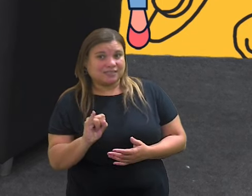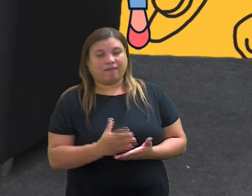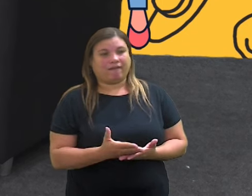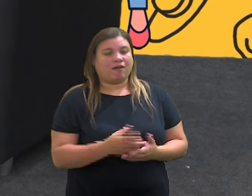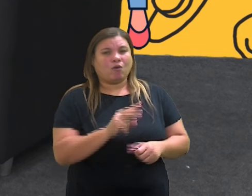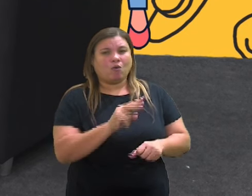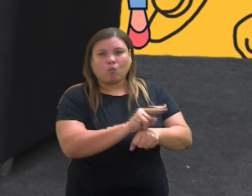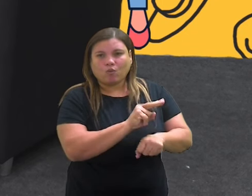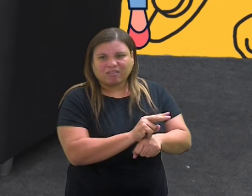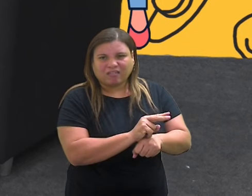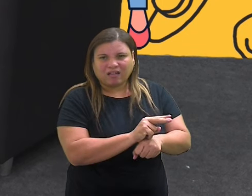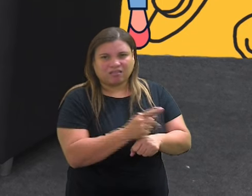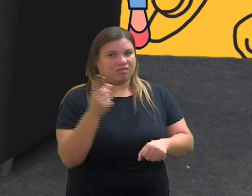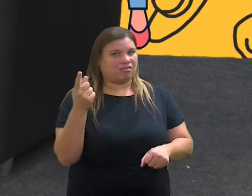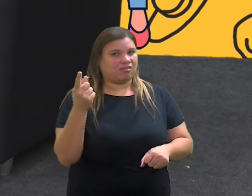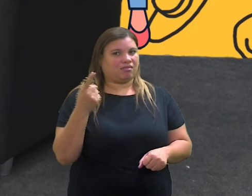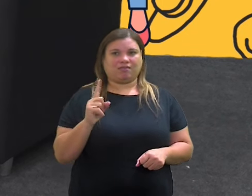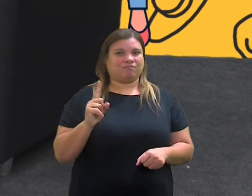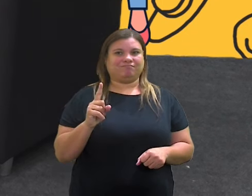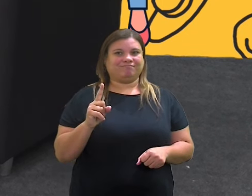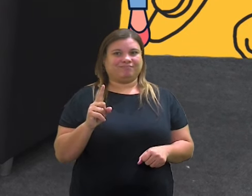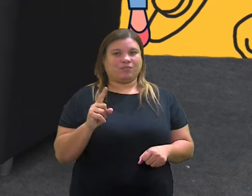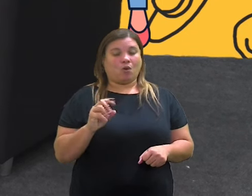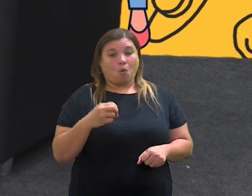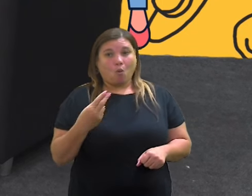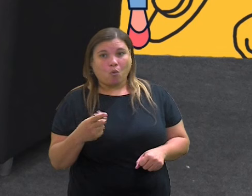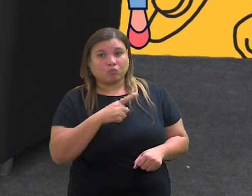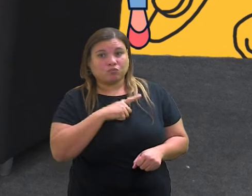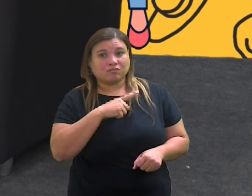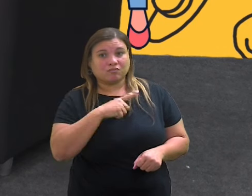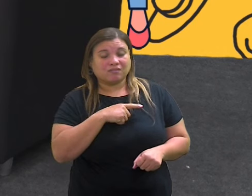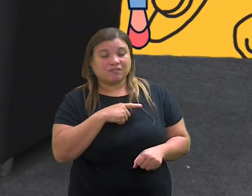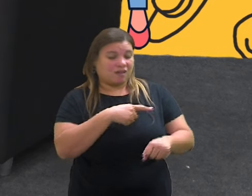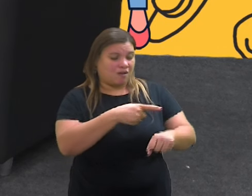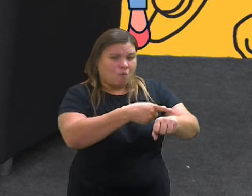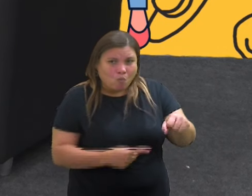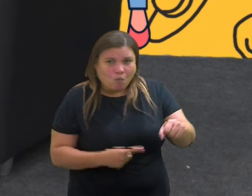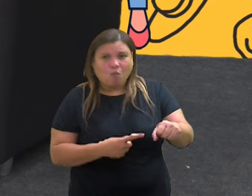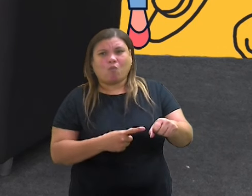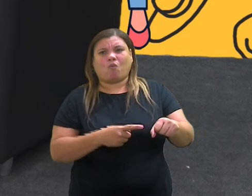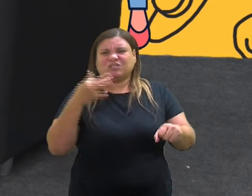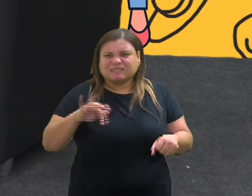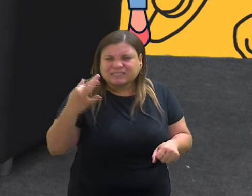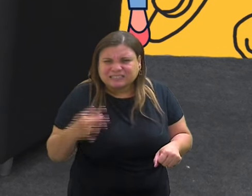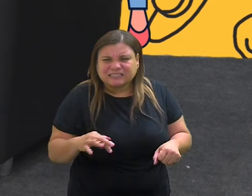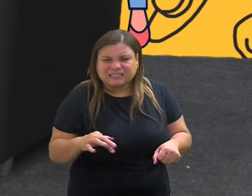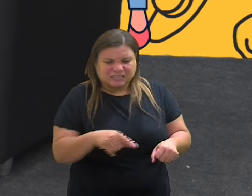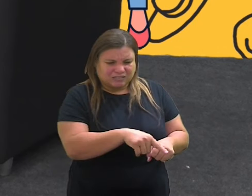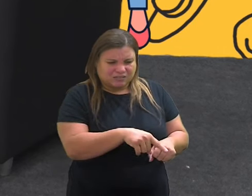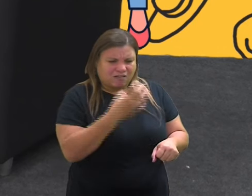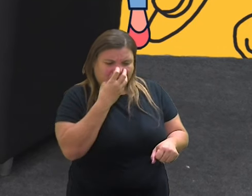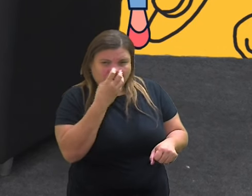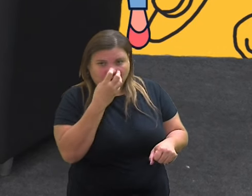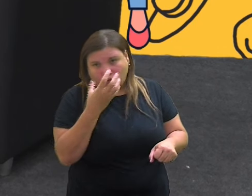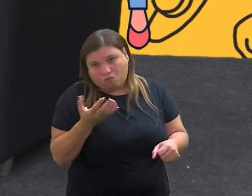aquele suporte. Vamos supor, seu animal está com machucado na patinha. Se você não tratar, se você não levar num veterinário